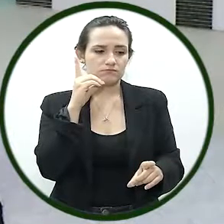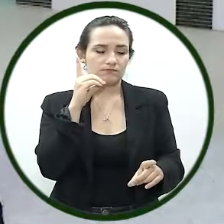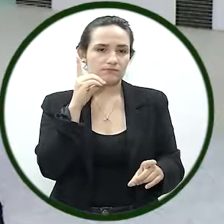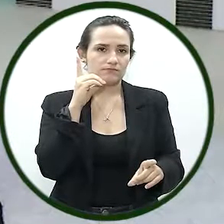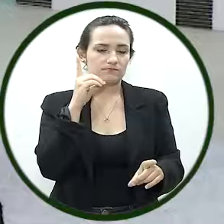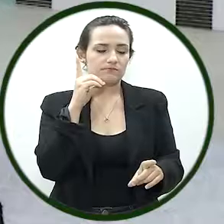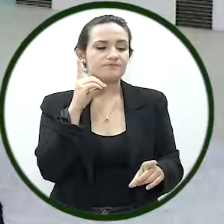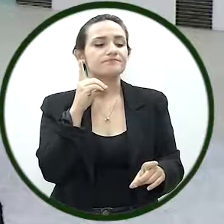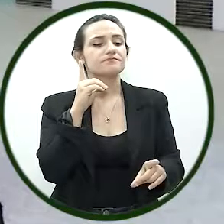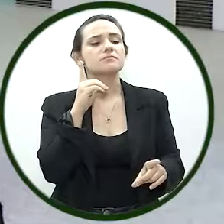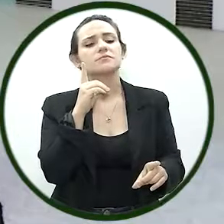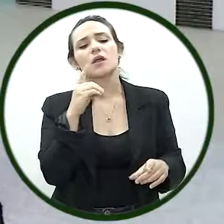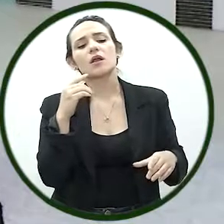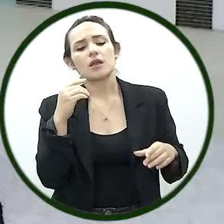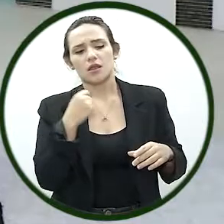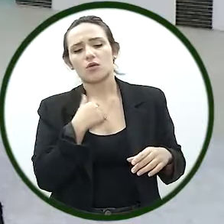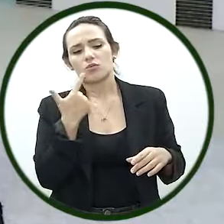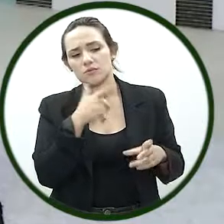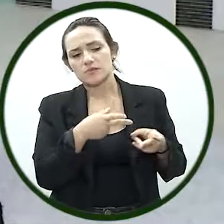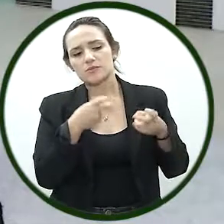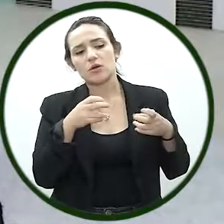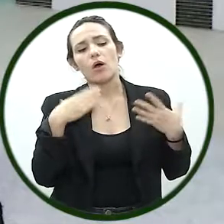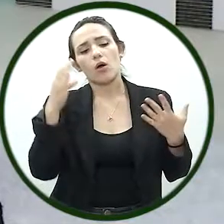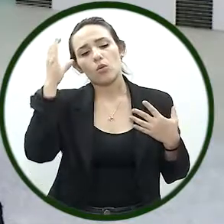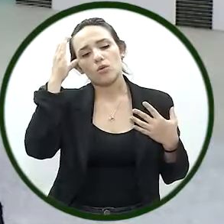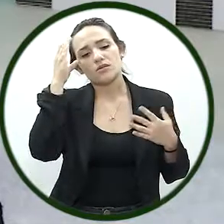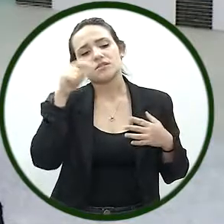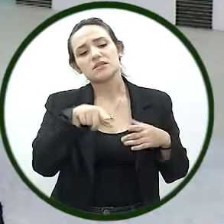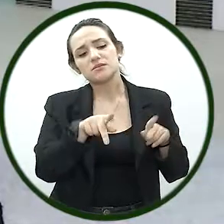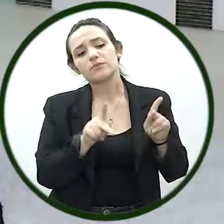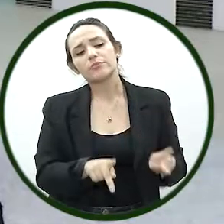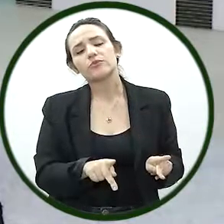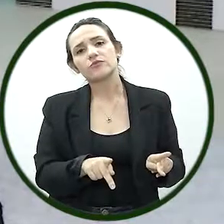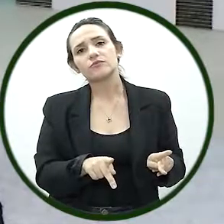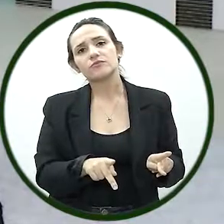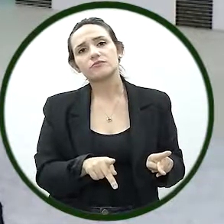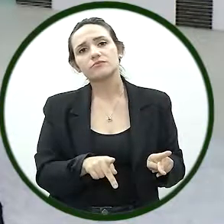local. Uhum. Eu